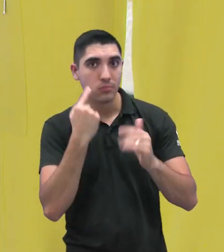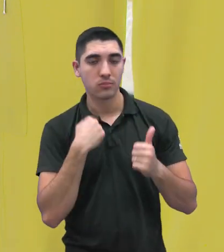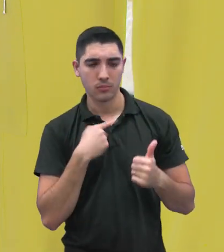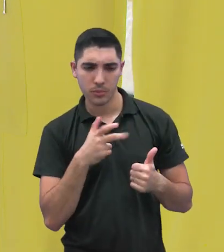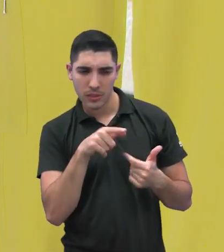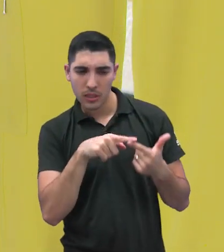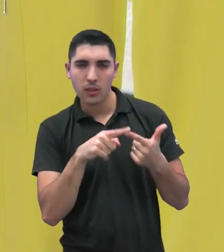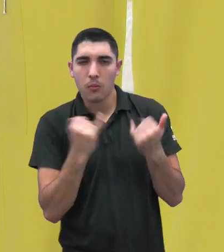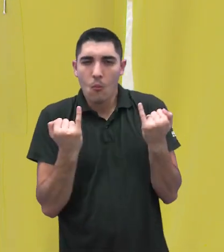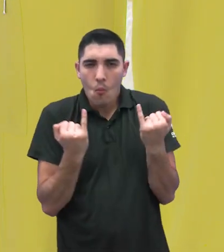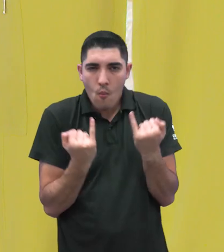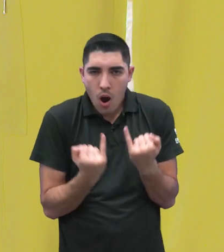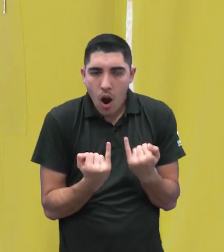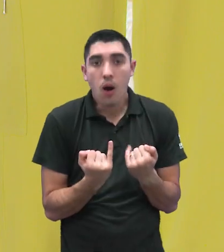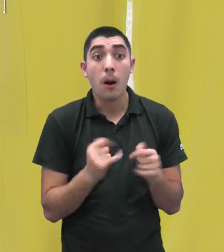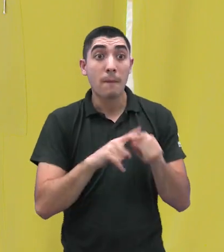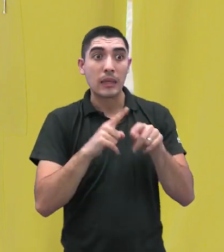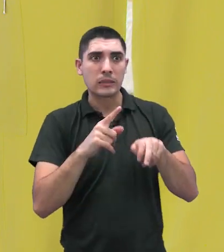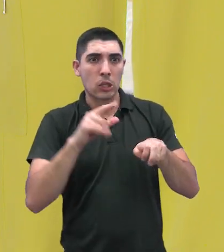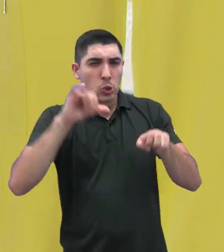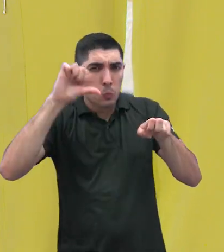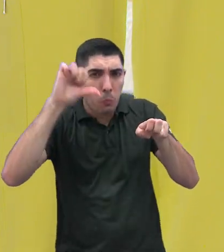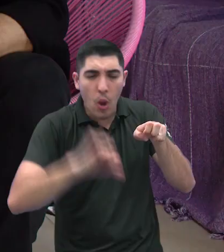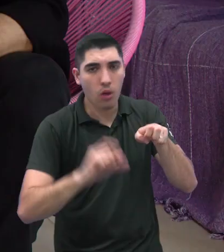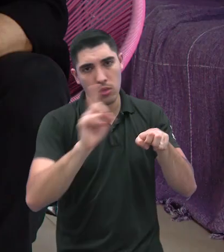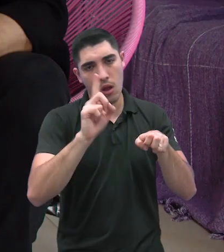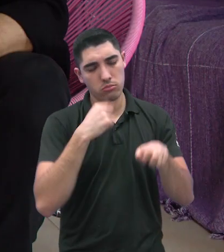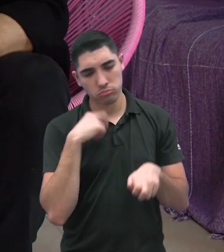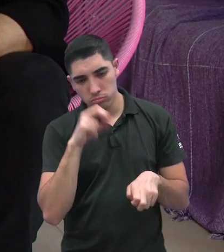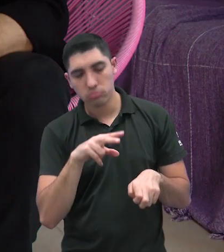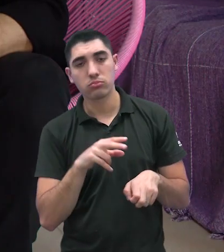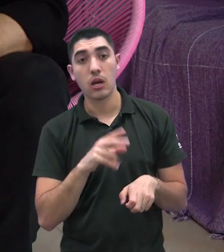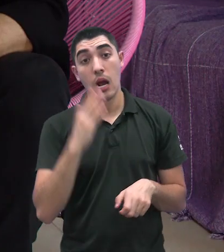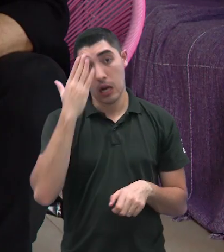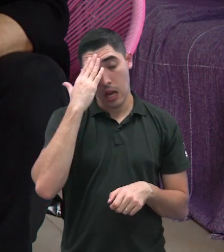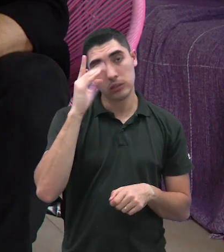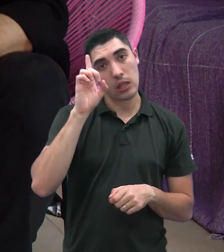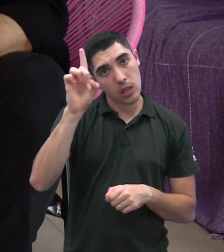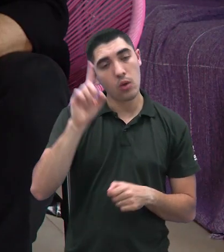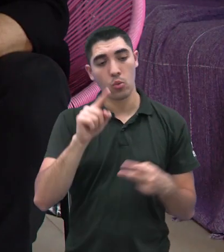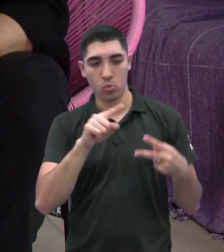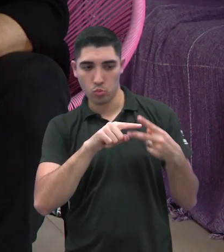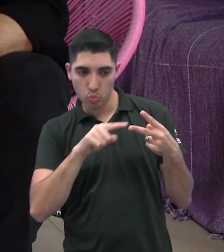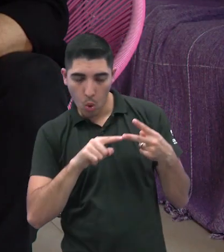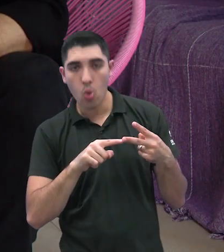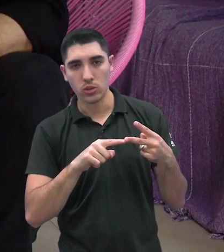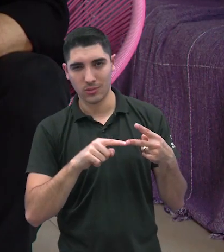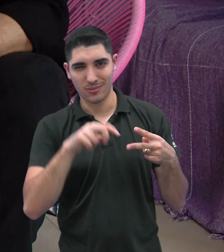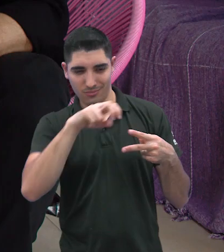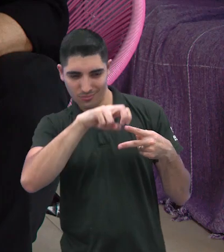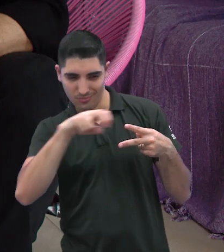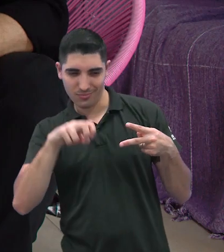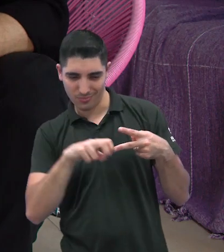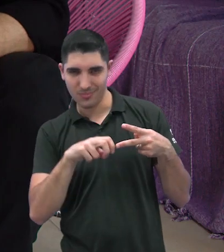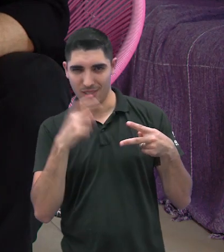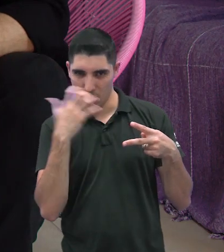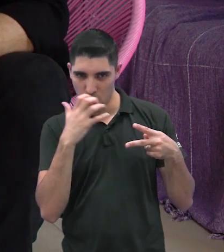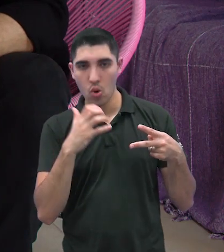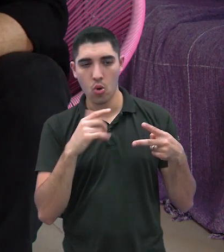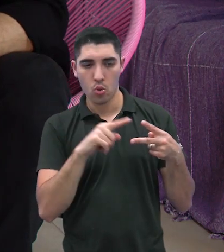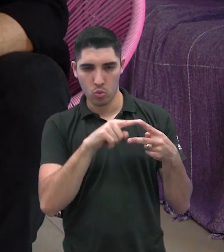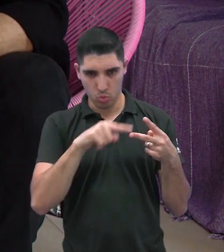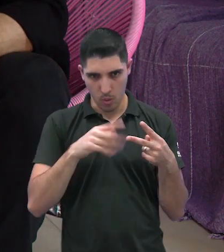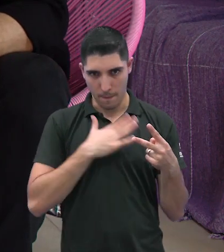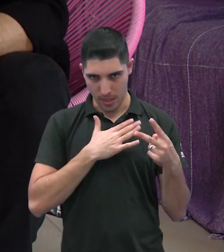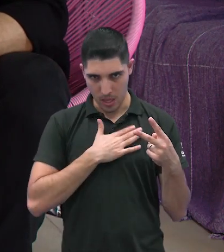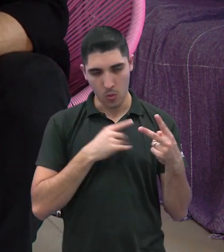um pouco magro, mas assim, não tava em estado crítico, né? Os meus, graças a Deus, os dois, assim, que chegaram, dentro do que a gente